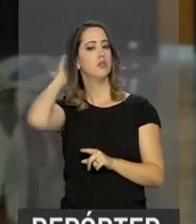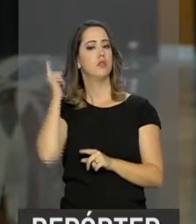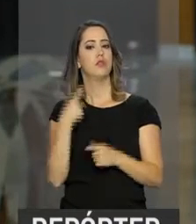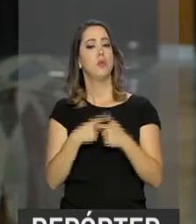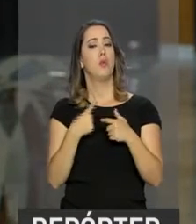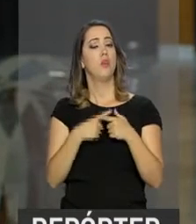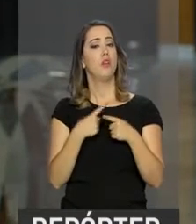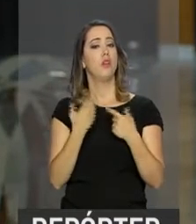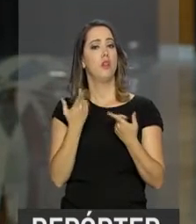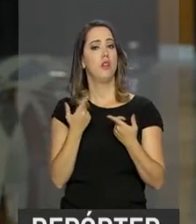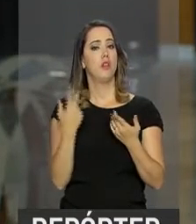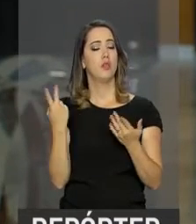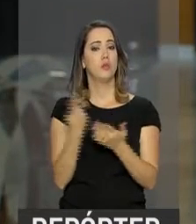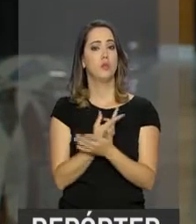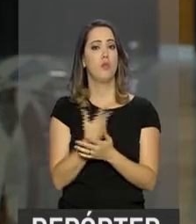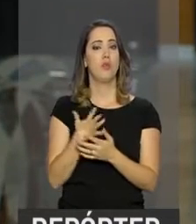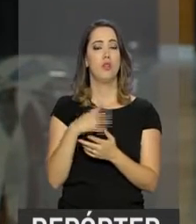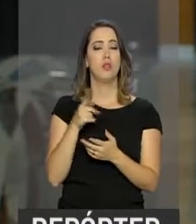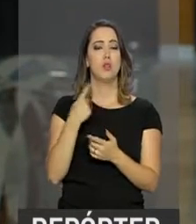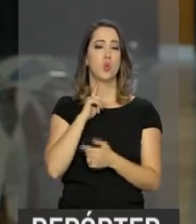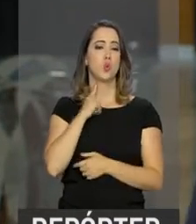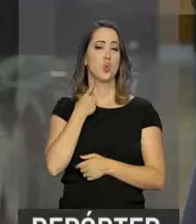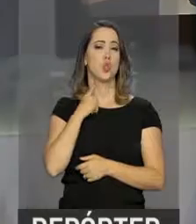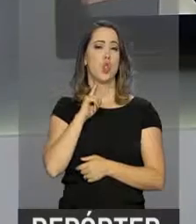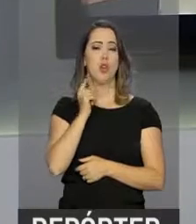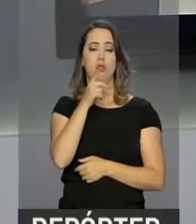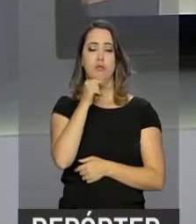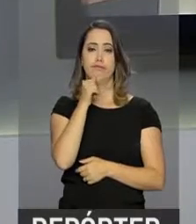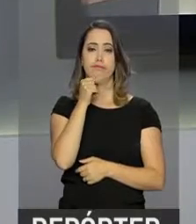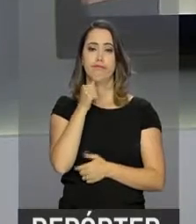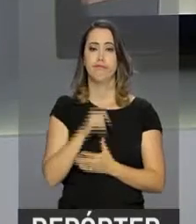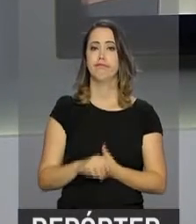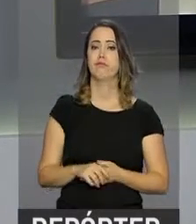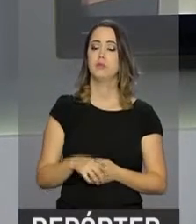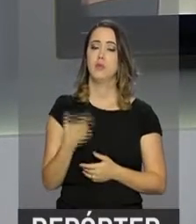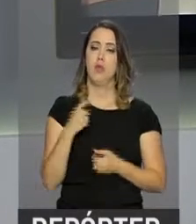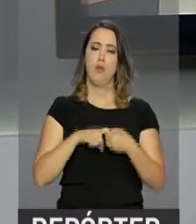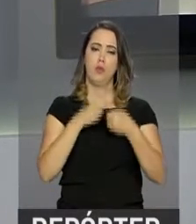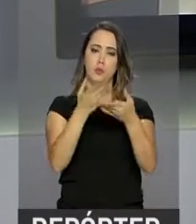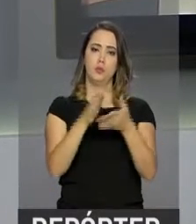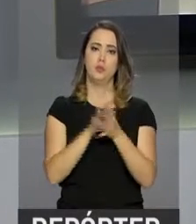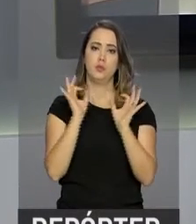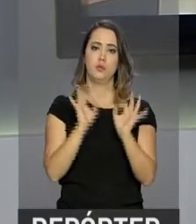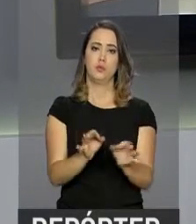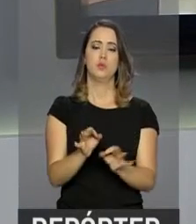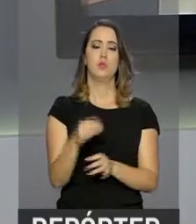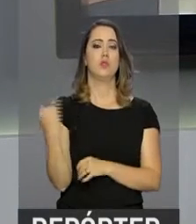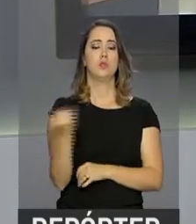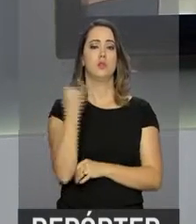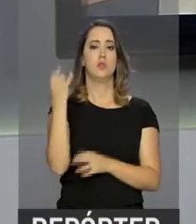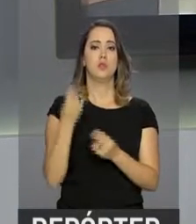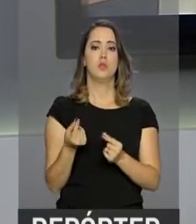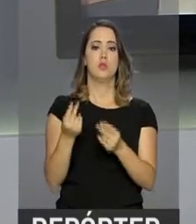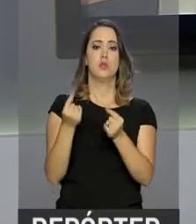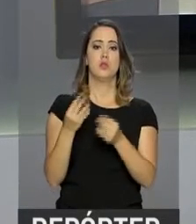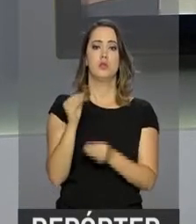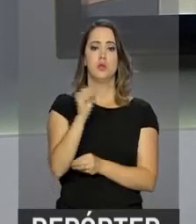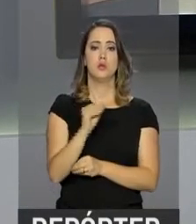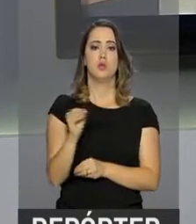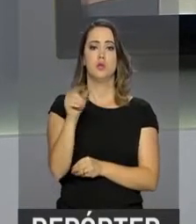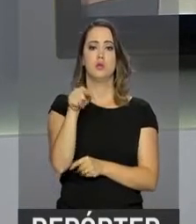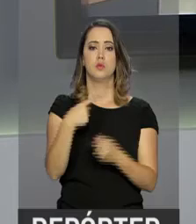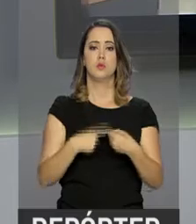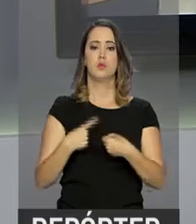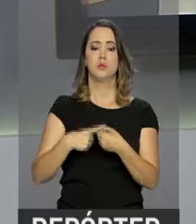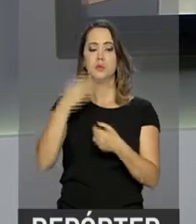por conta da contaminação da água. Volto com você no estúdio, Roberto. Tá certo, Gabriela. Recursos importantes para recuperação nesses